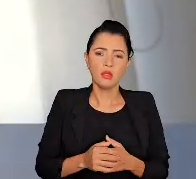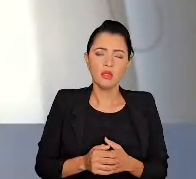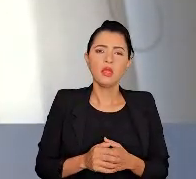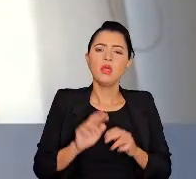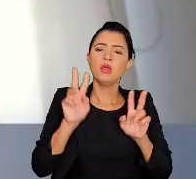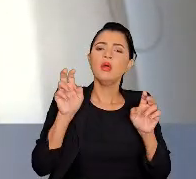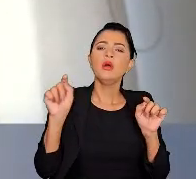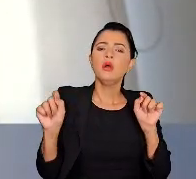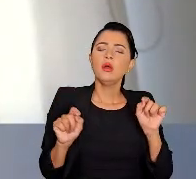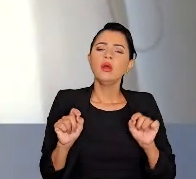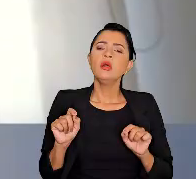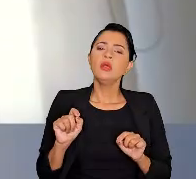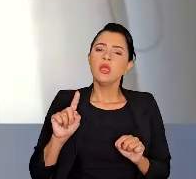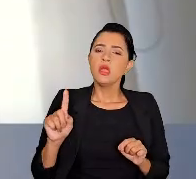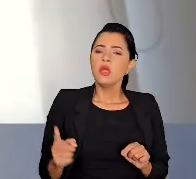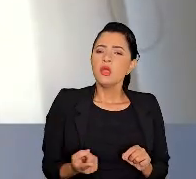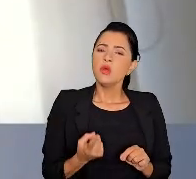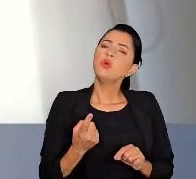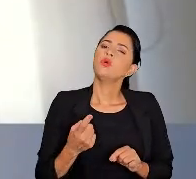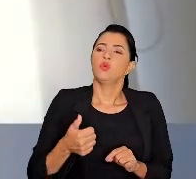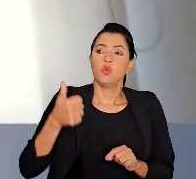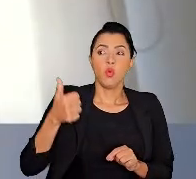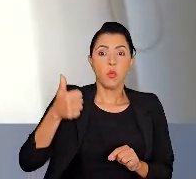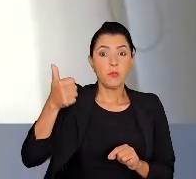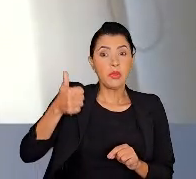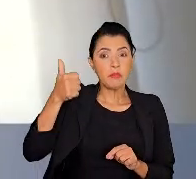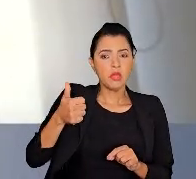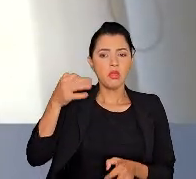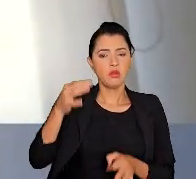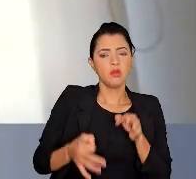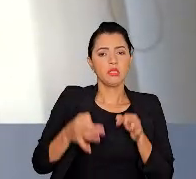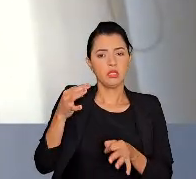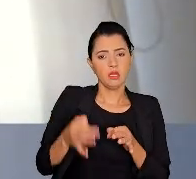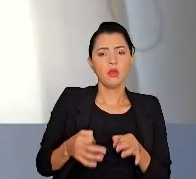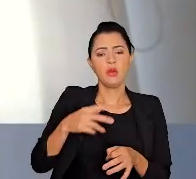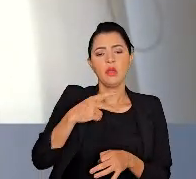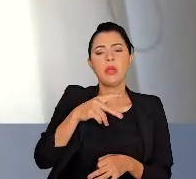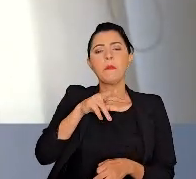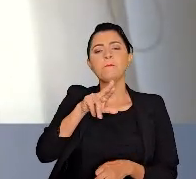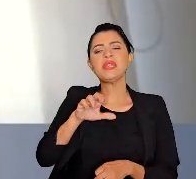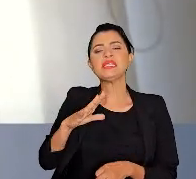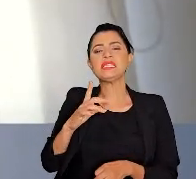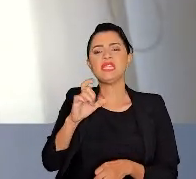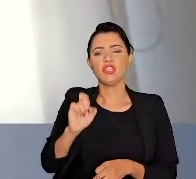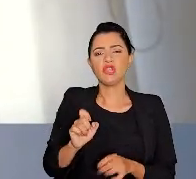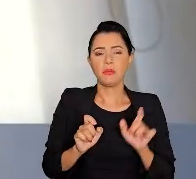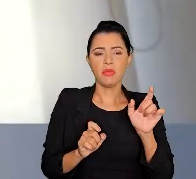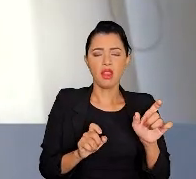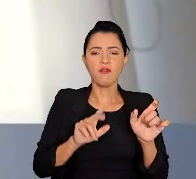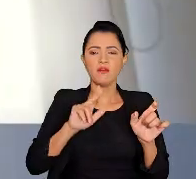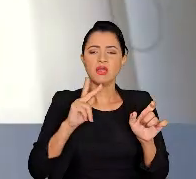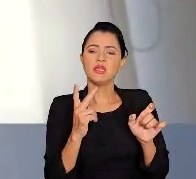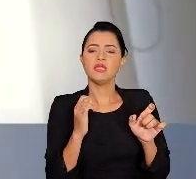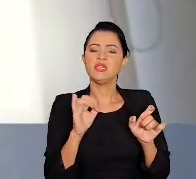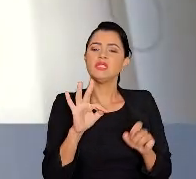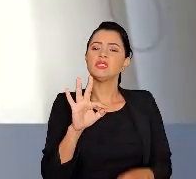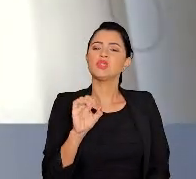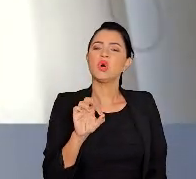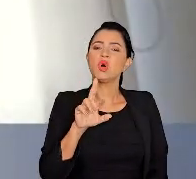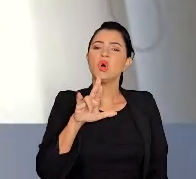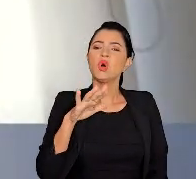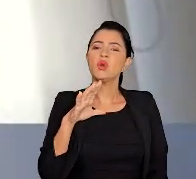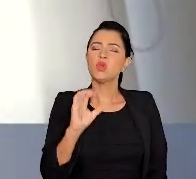trata-se de um precedente que a palavra histórico é pouco para definir a